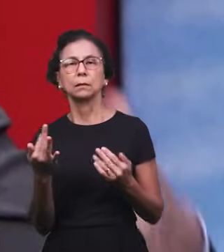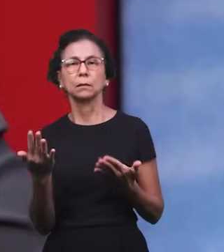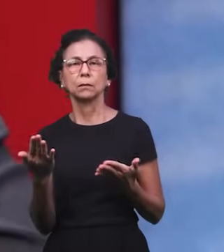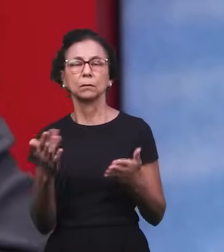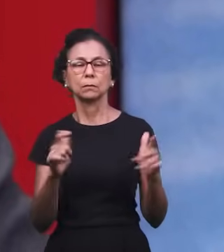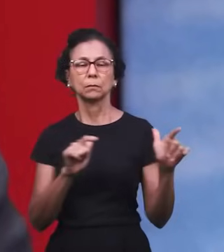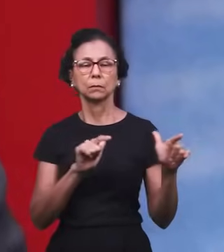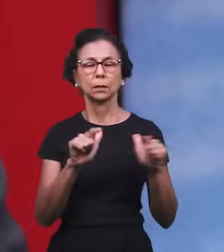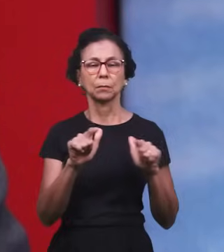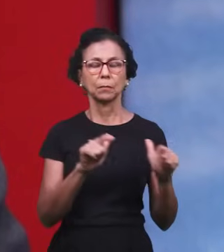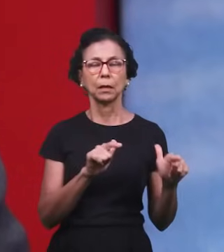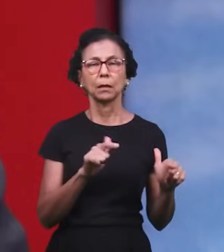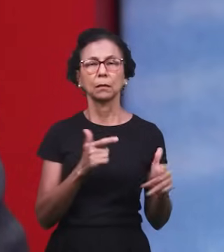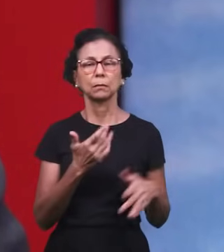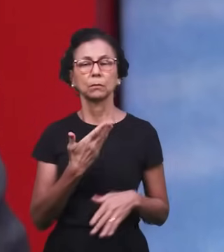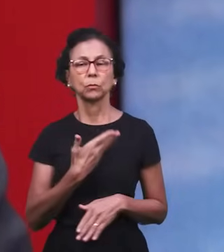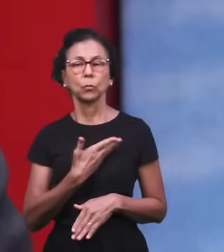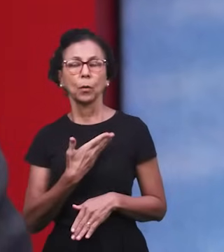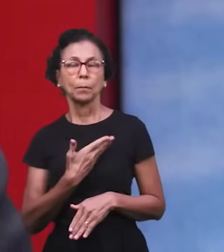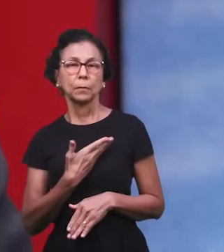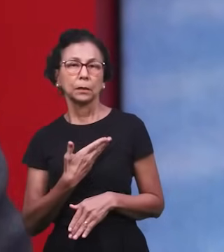é o que a palavra